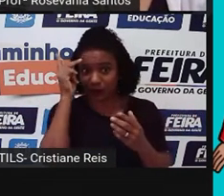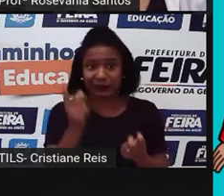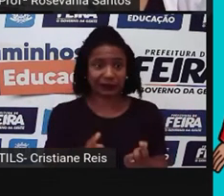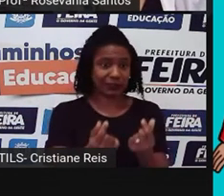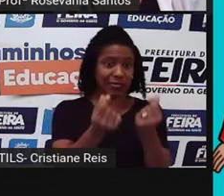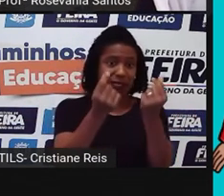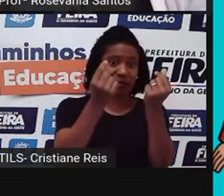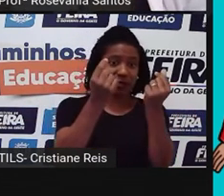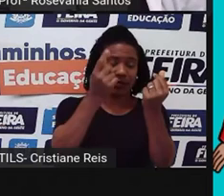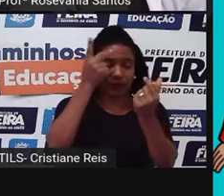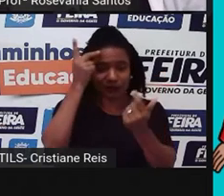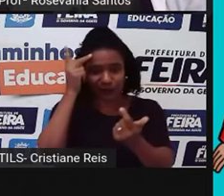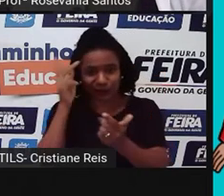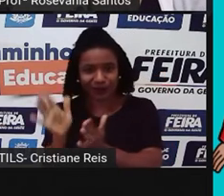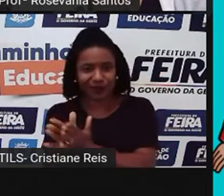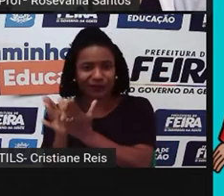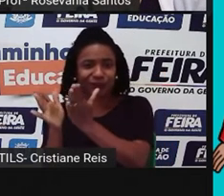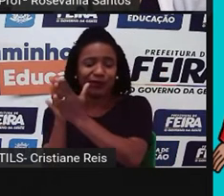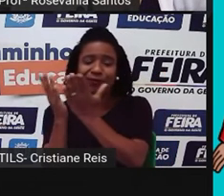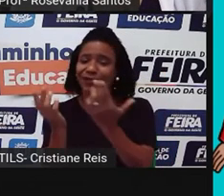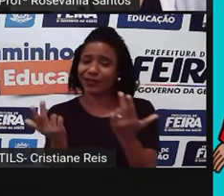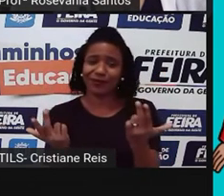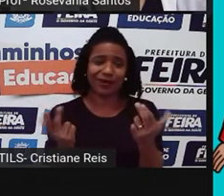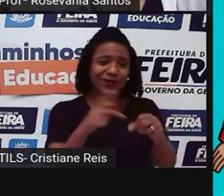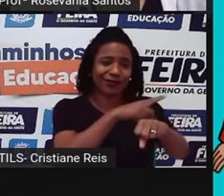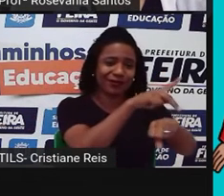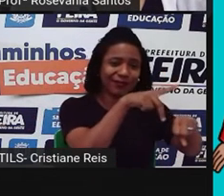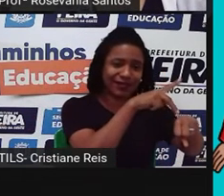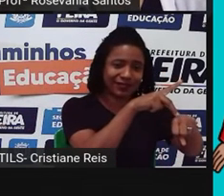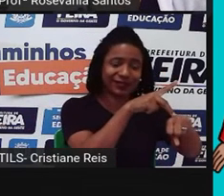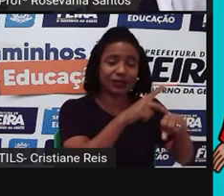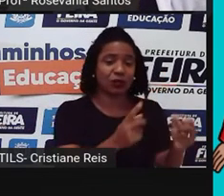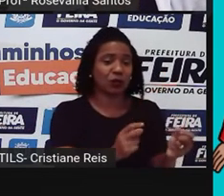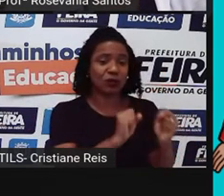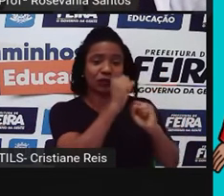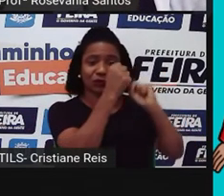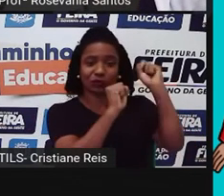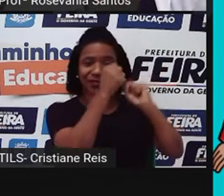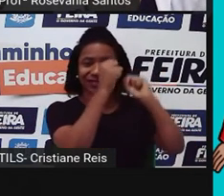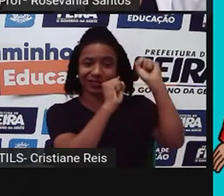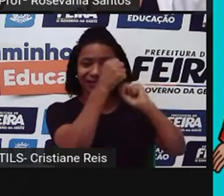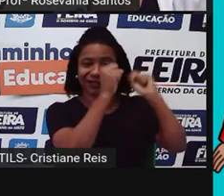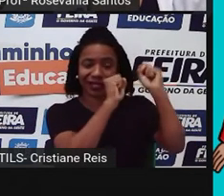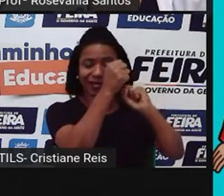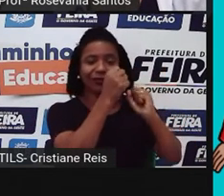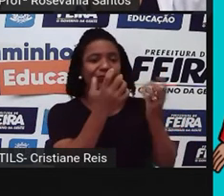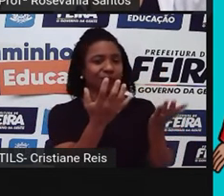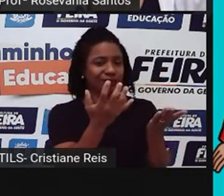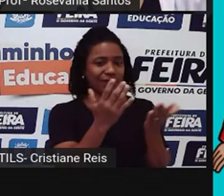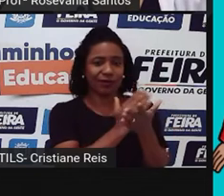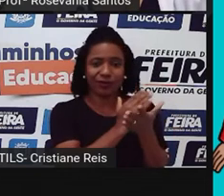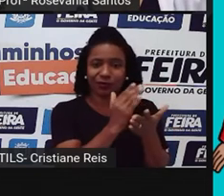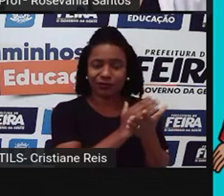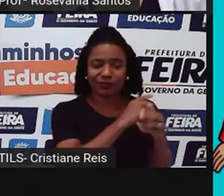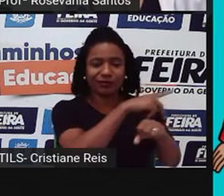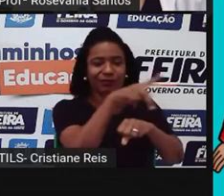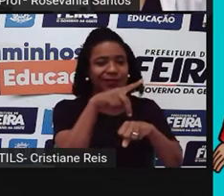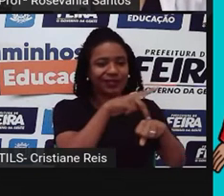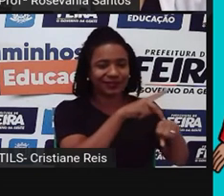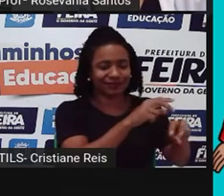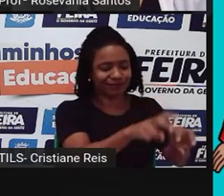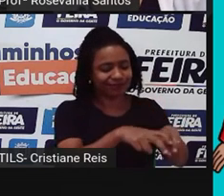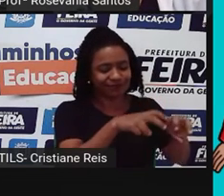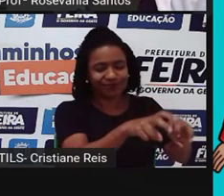pode atribuir isso também aos países. Existem países industrializados, existem países extremamente agrícolas, existem países que